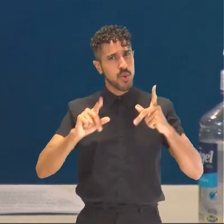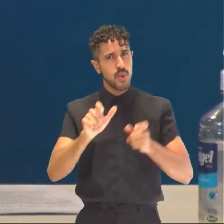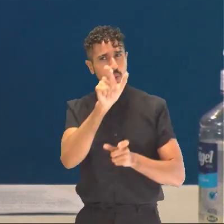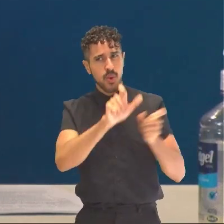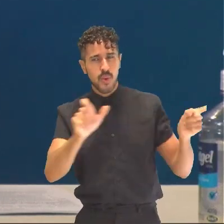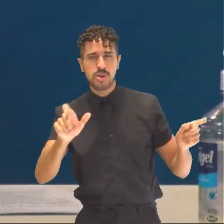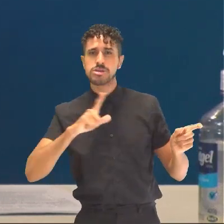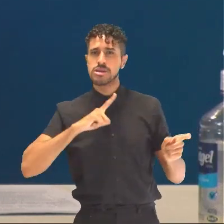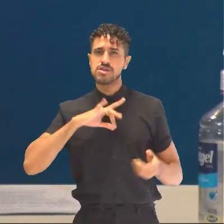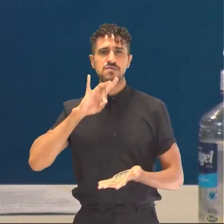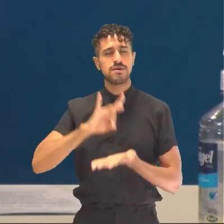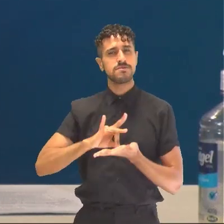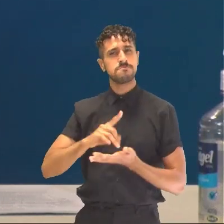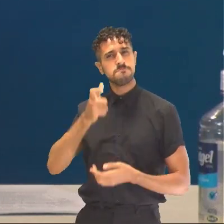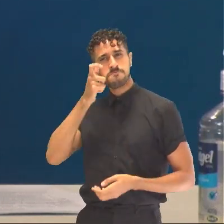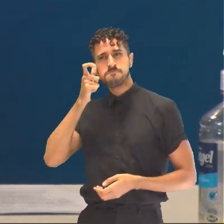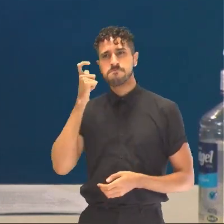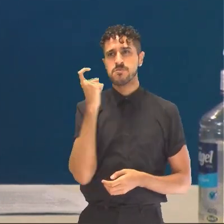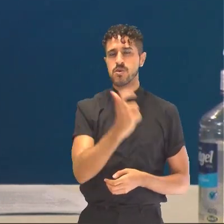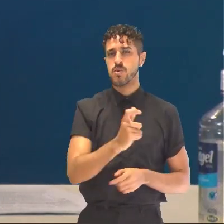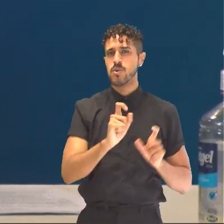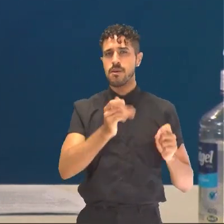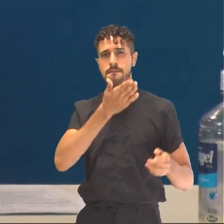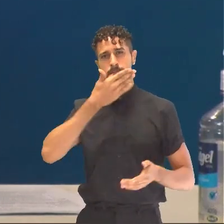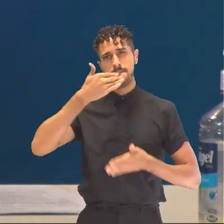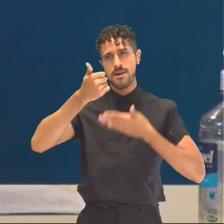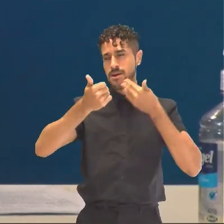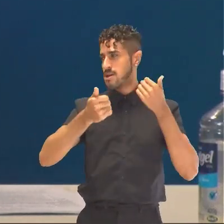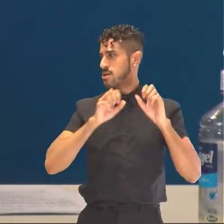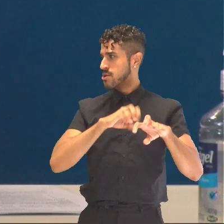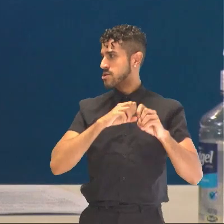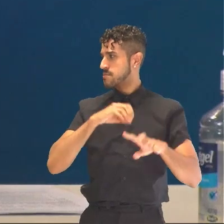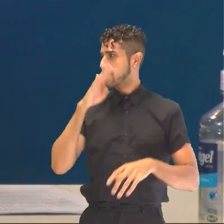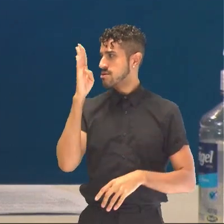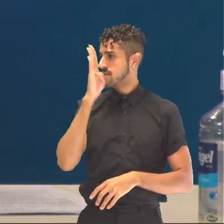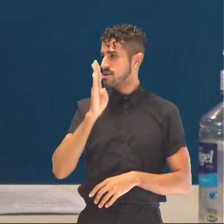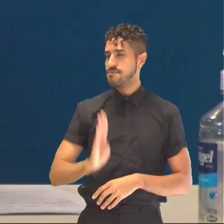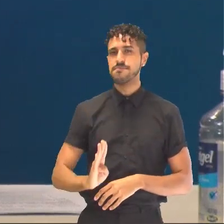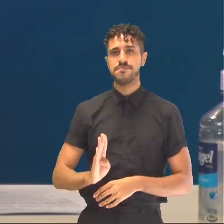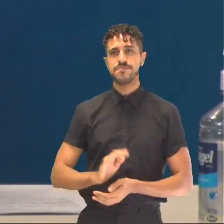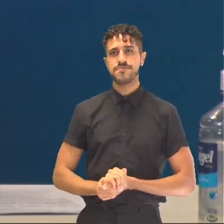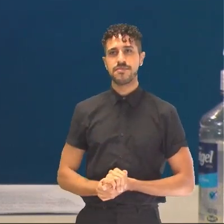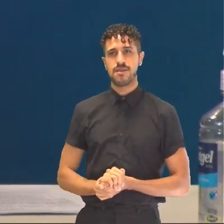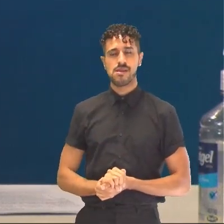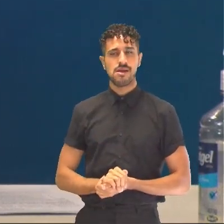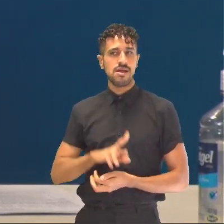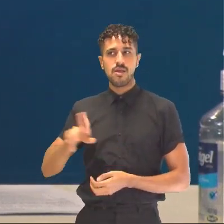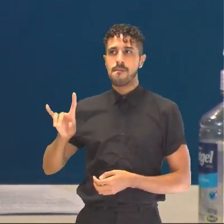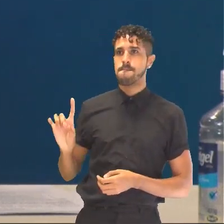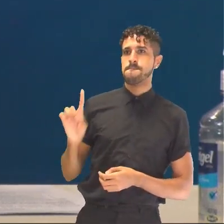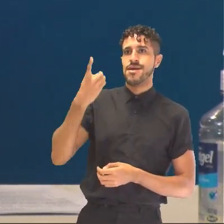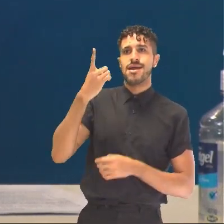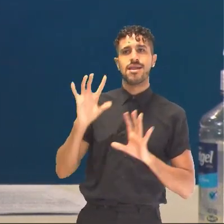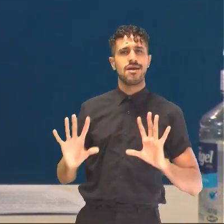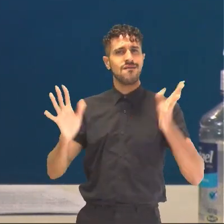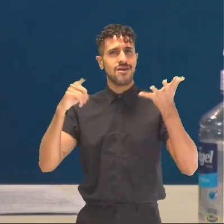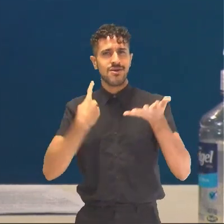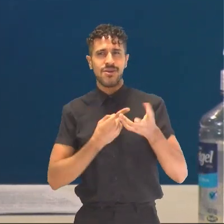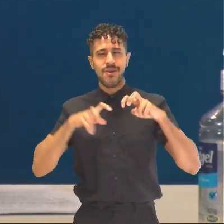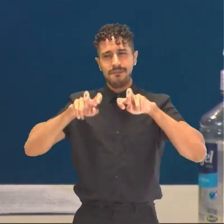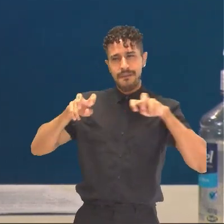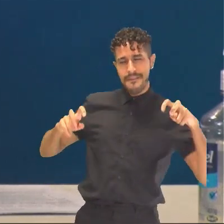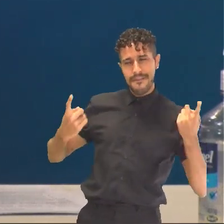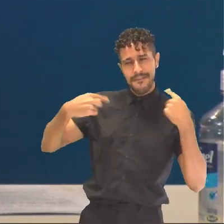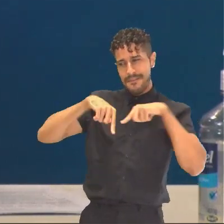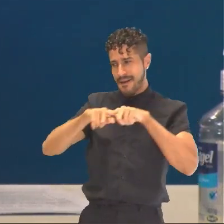têm genuinamente o interesse de melhorar a educação brasileira. Não é o primeiro evento aqui que a gente senta com